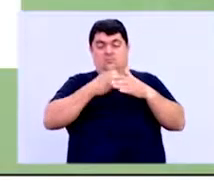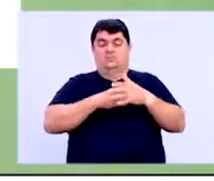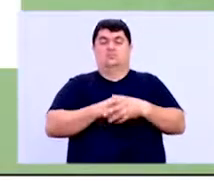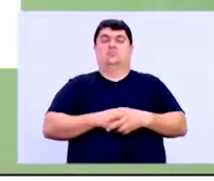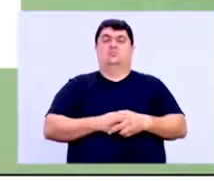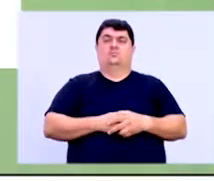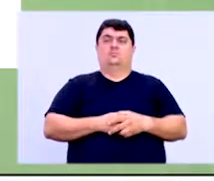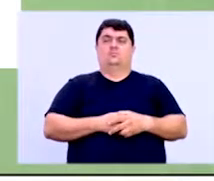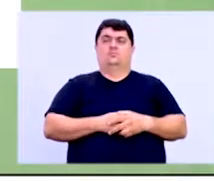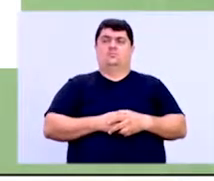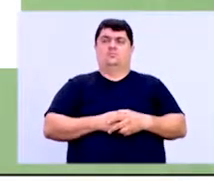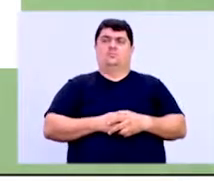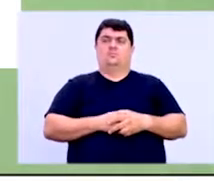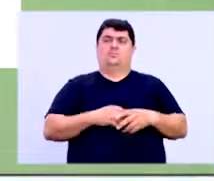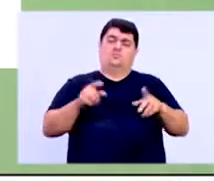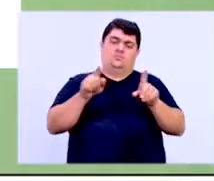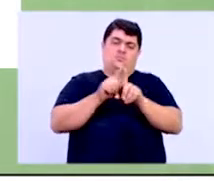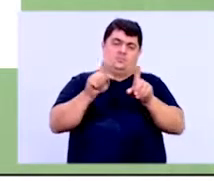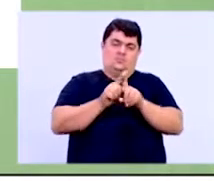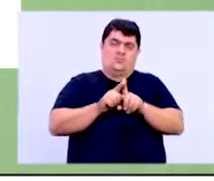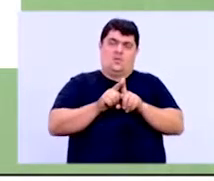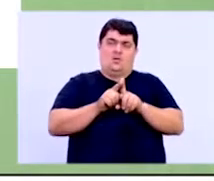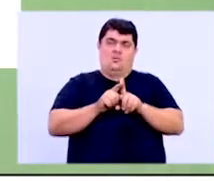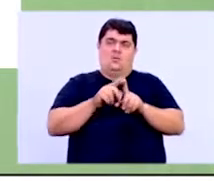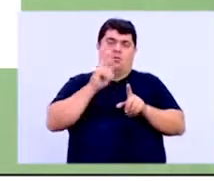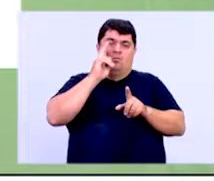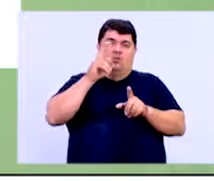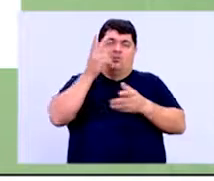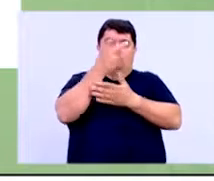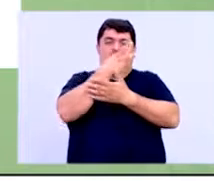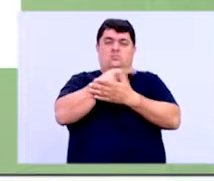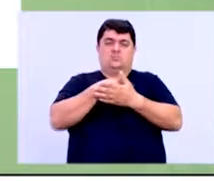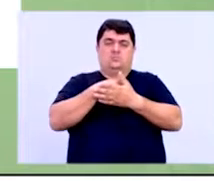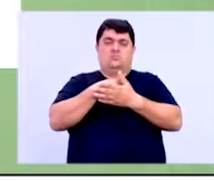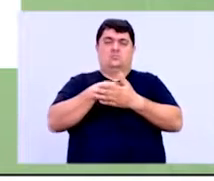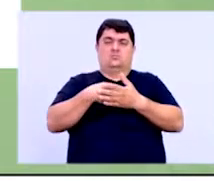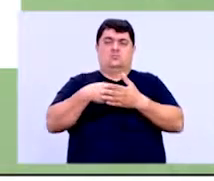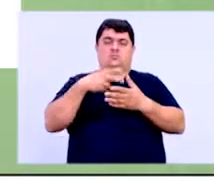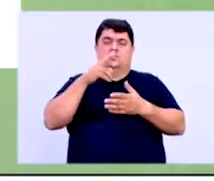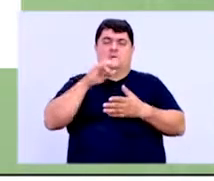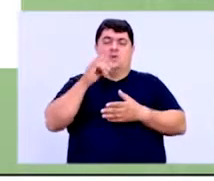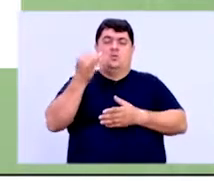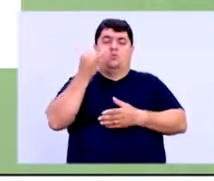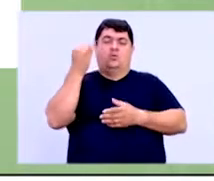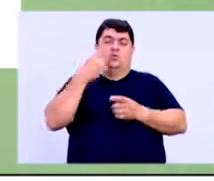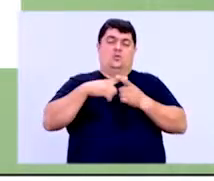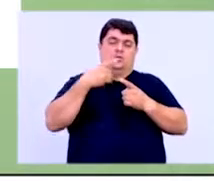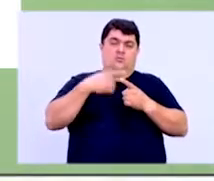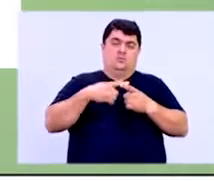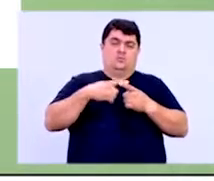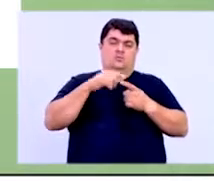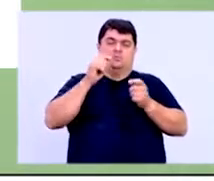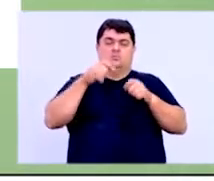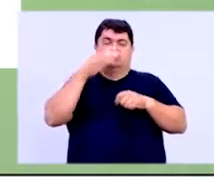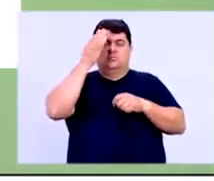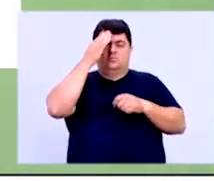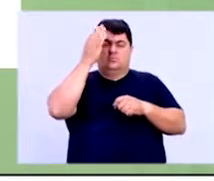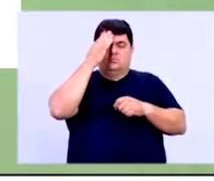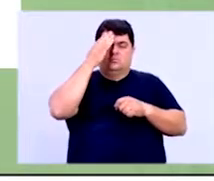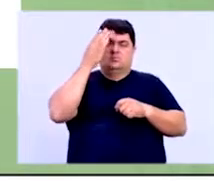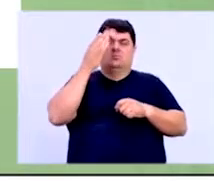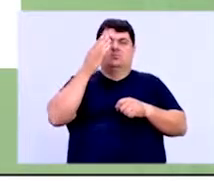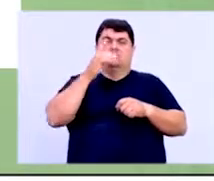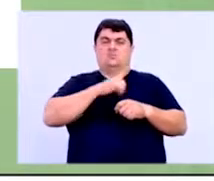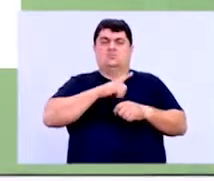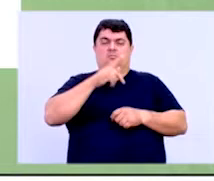gestor. E vimos o nosso gráfico. Esse gráfico, fator importantíssimo para a nossa aula de hoje, que significa o quê?